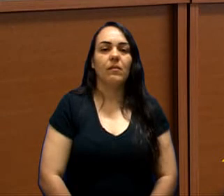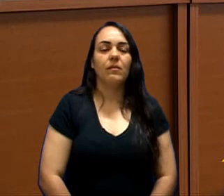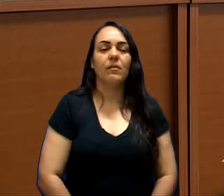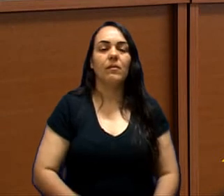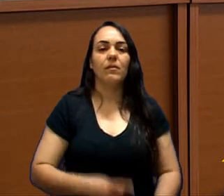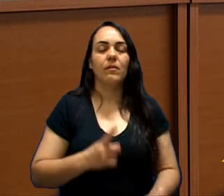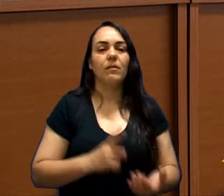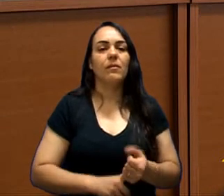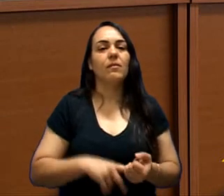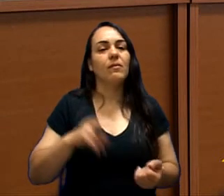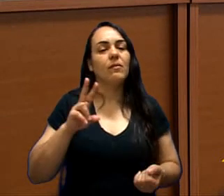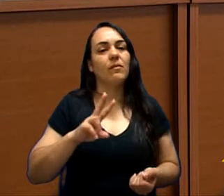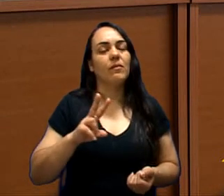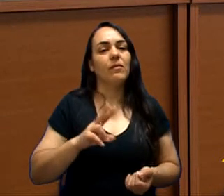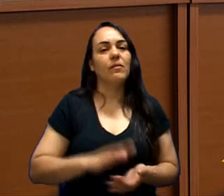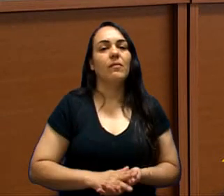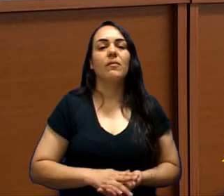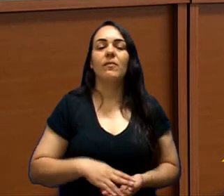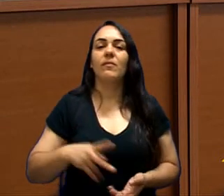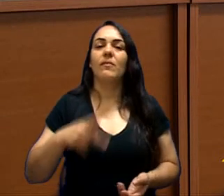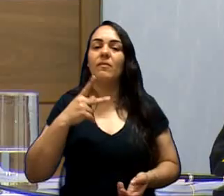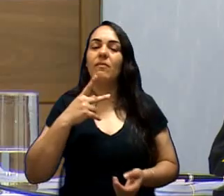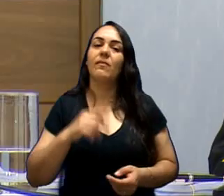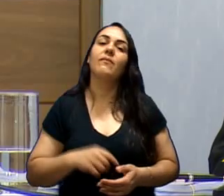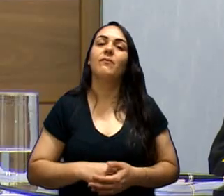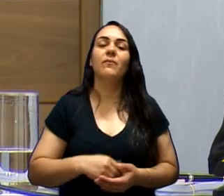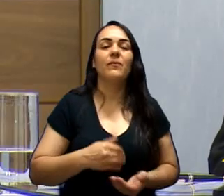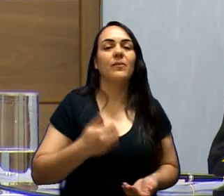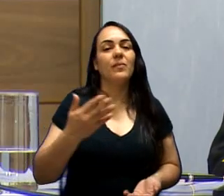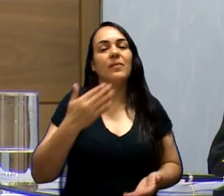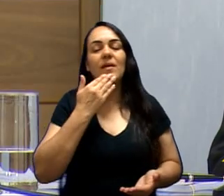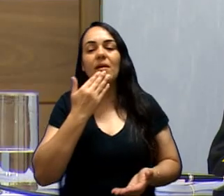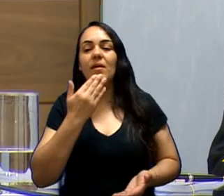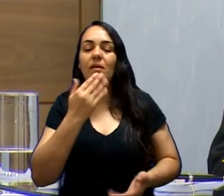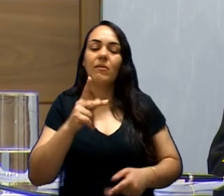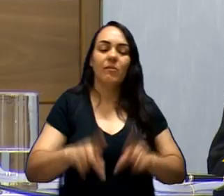Vitor Alexandre chegando, estava atendendo aos munícipes.